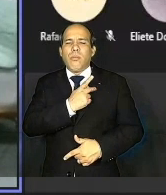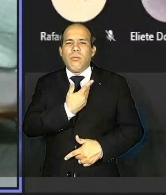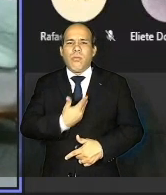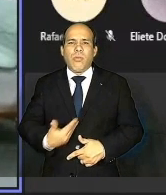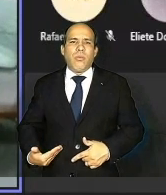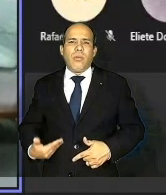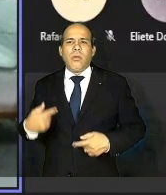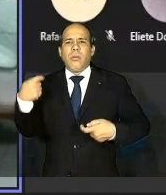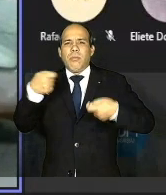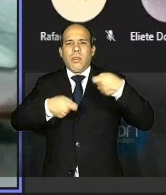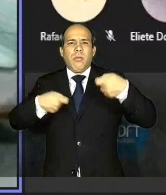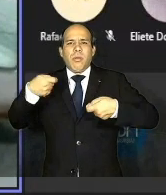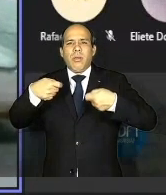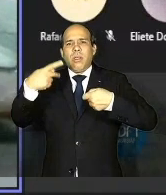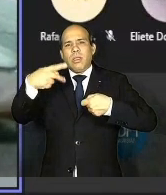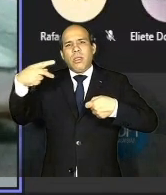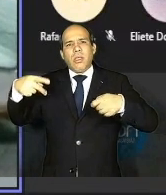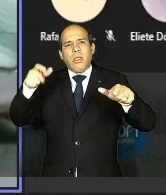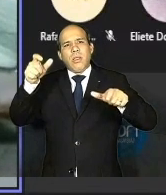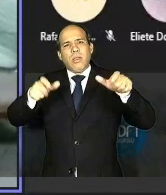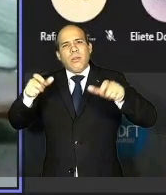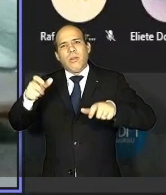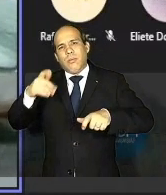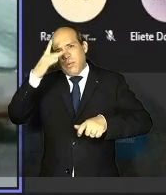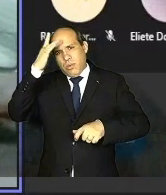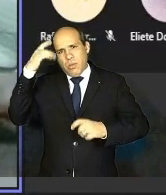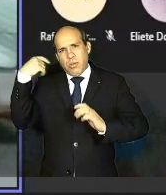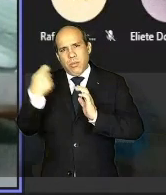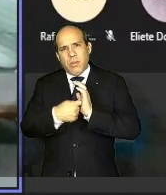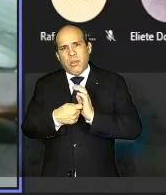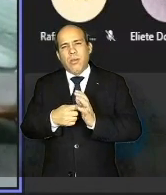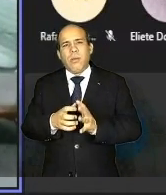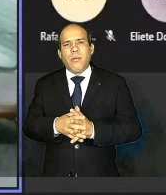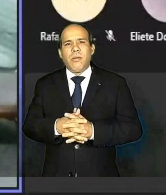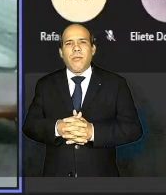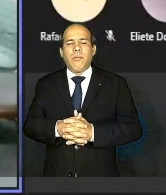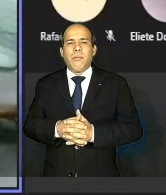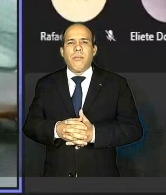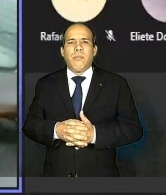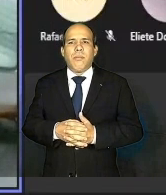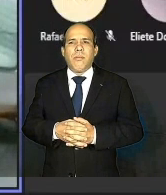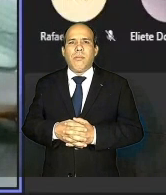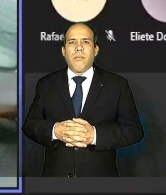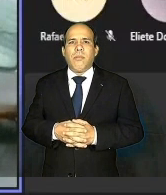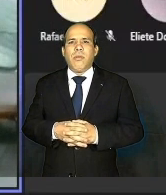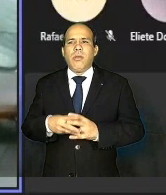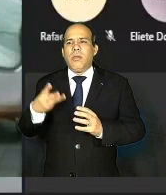concessionário de serviço público, tudo isso aí é passado para o cidadão, né? Quem vai pagar, em último caso, é o cidadão.